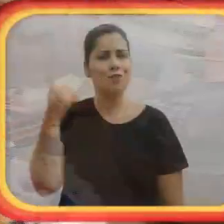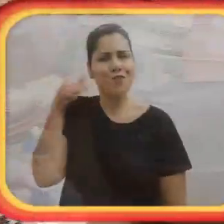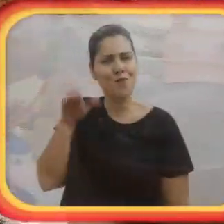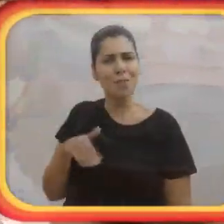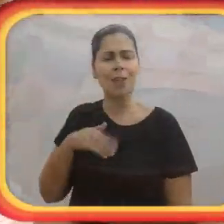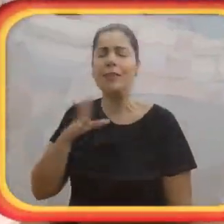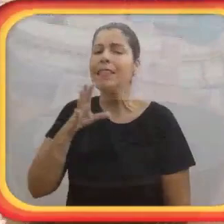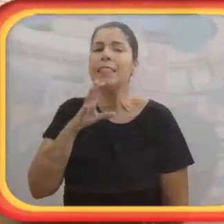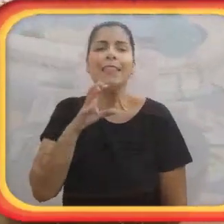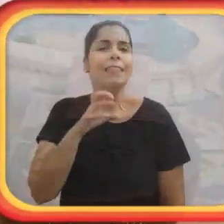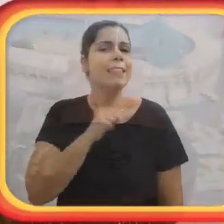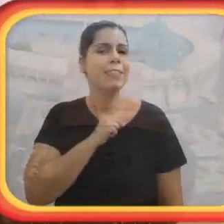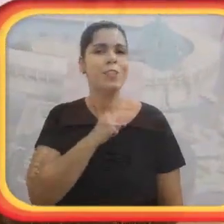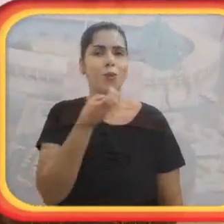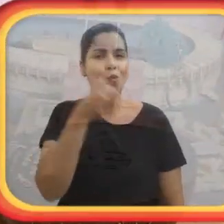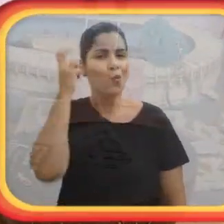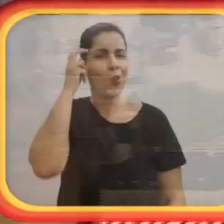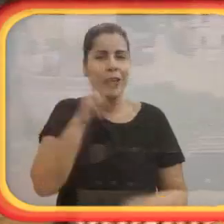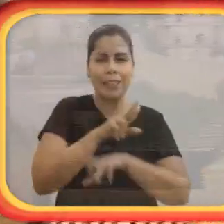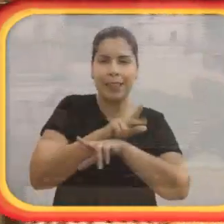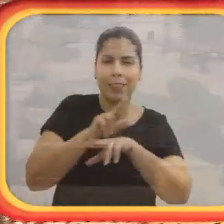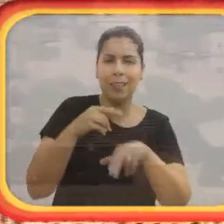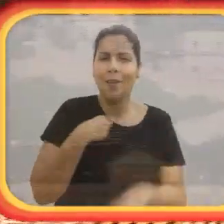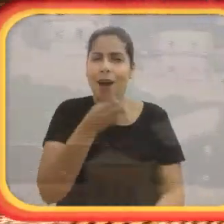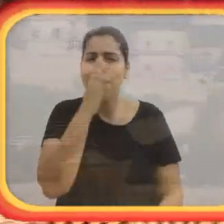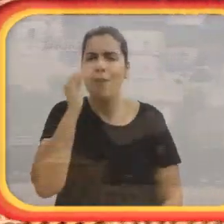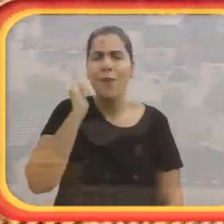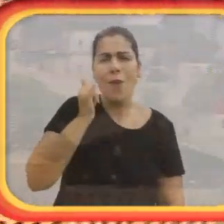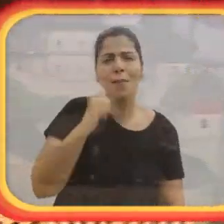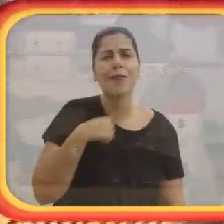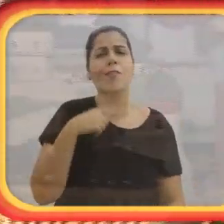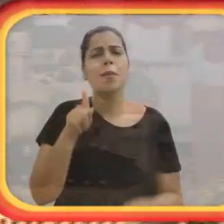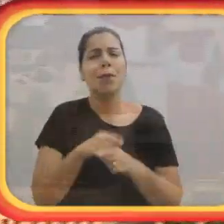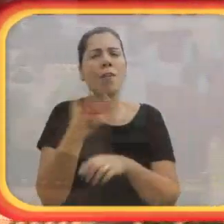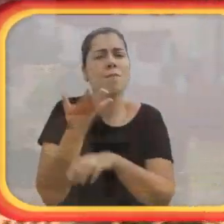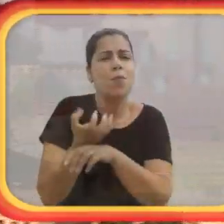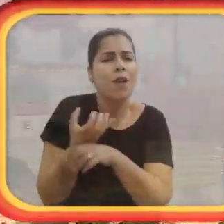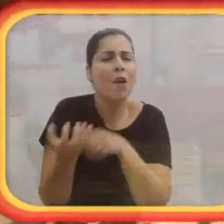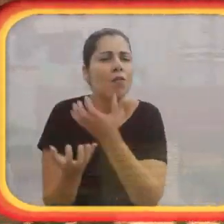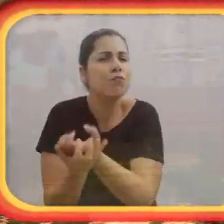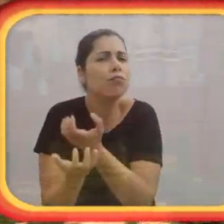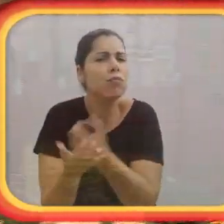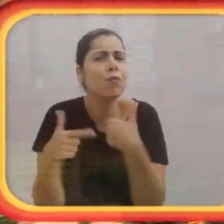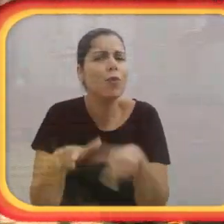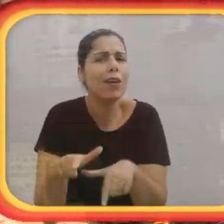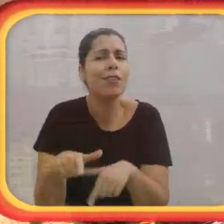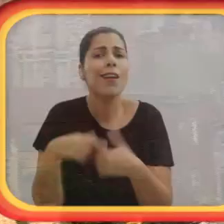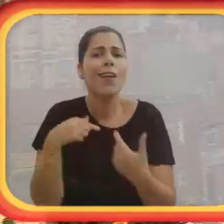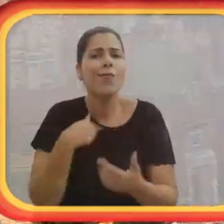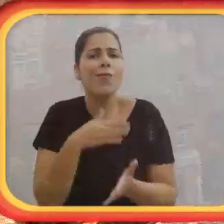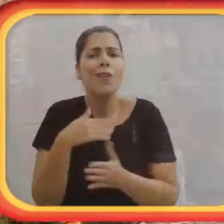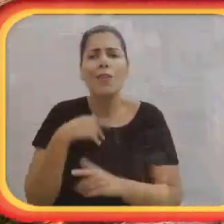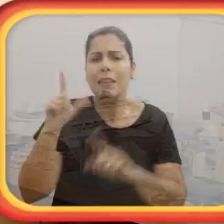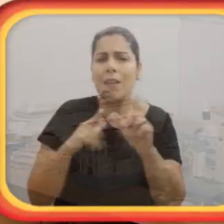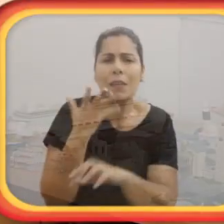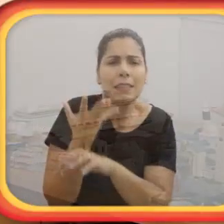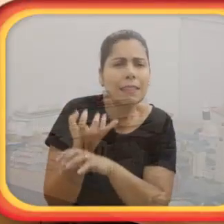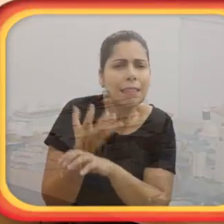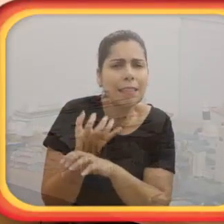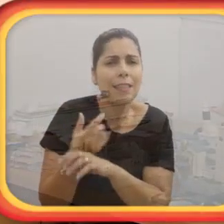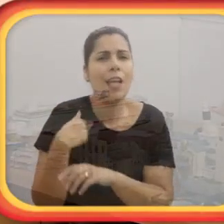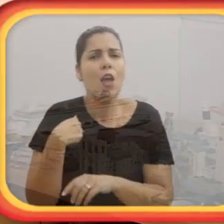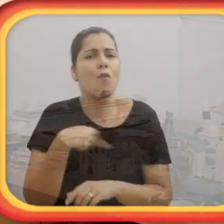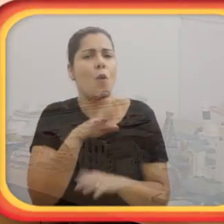Desde pequeno eu sempre gostei muito de culturas diferentes, eu assistia documentários, eu botava gravador,